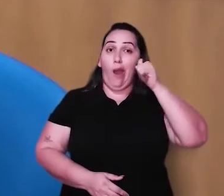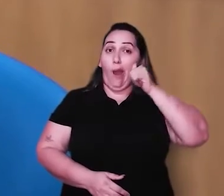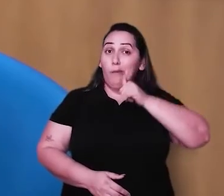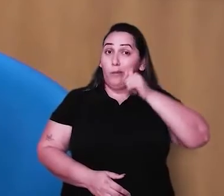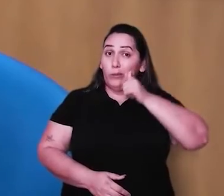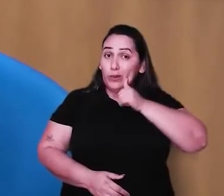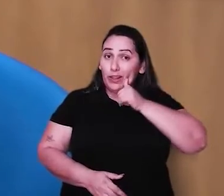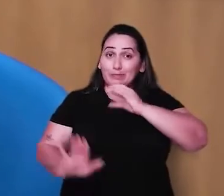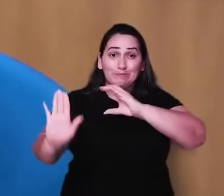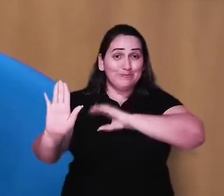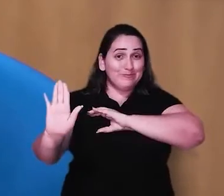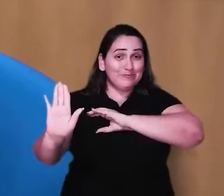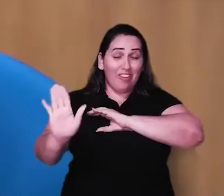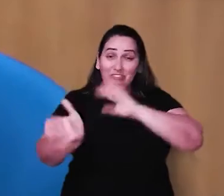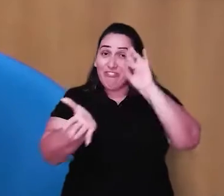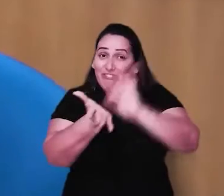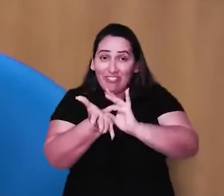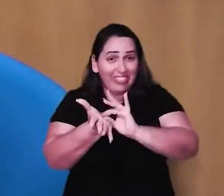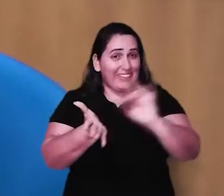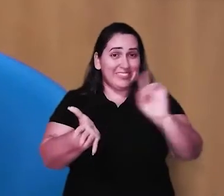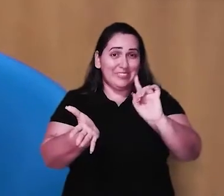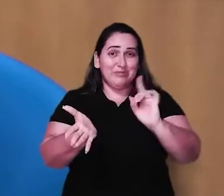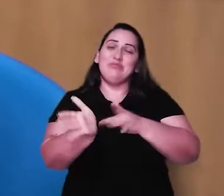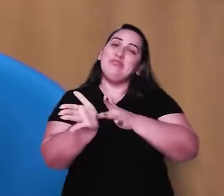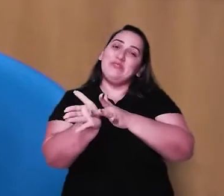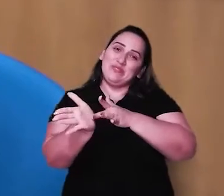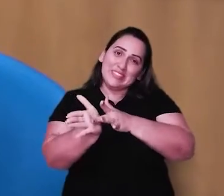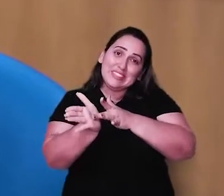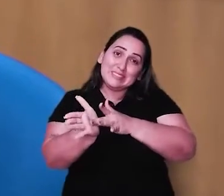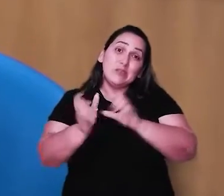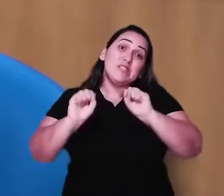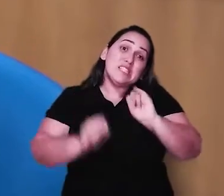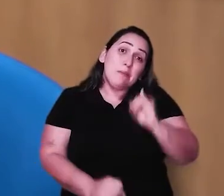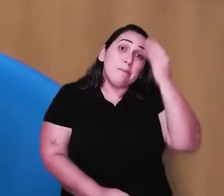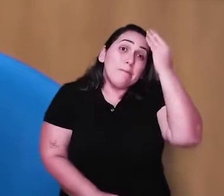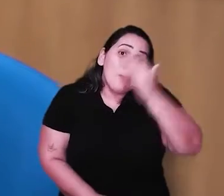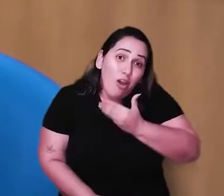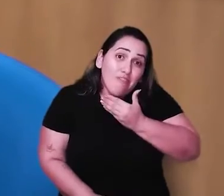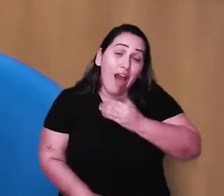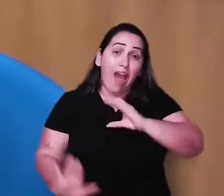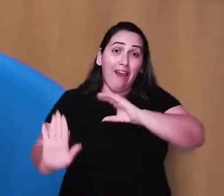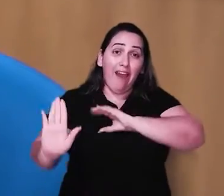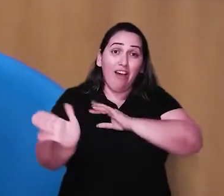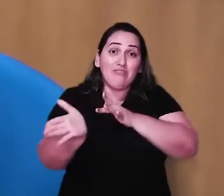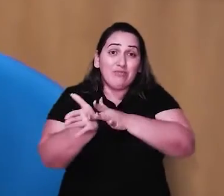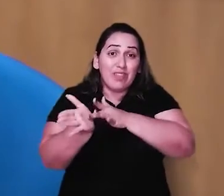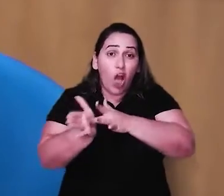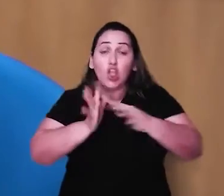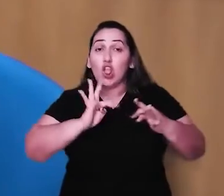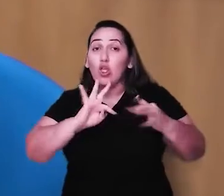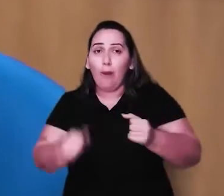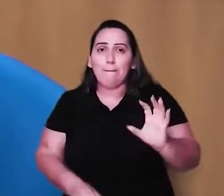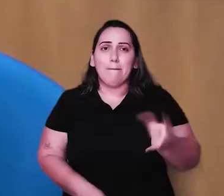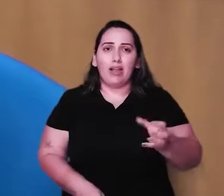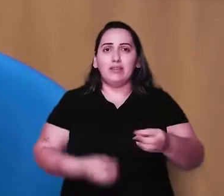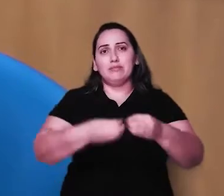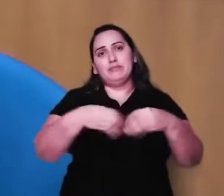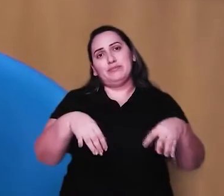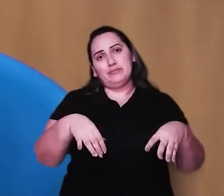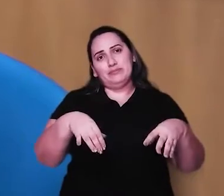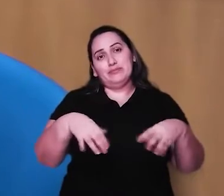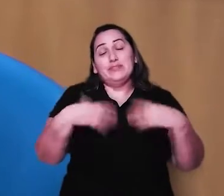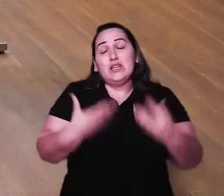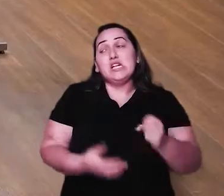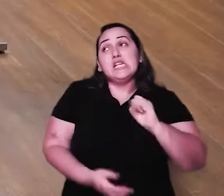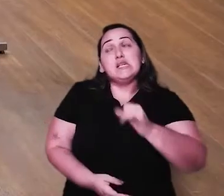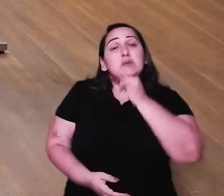conhecidas como as candidaturas laranja. Então, sendo comprovada a existência de candidaturas laranja, todo o partido será prejudicado.